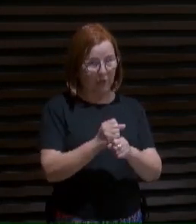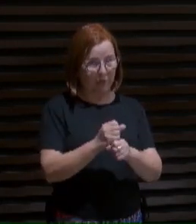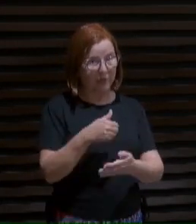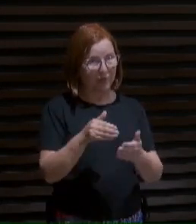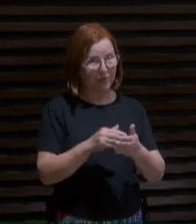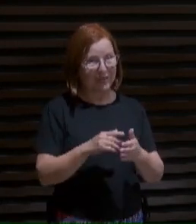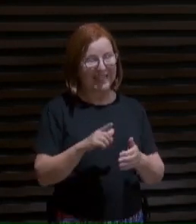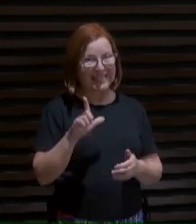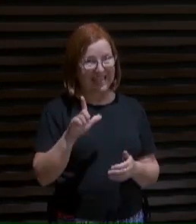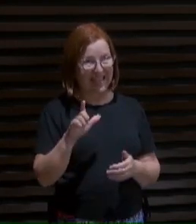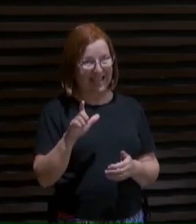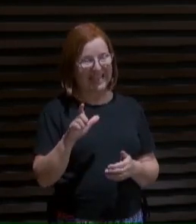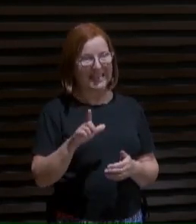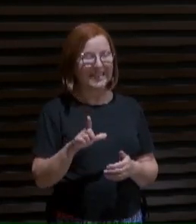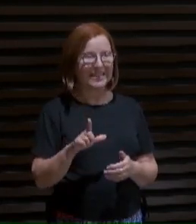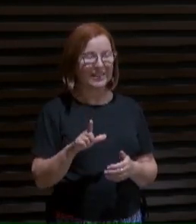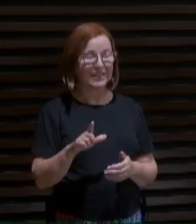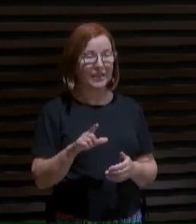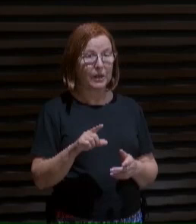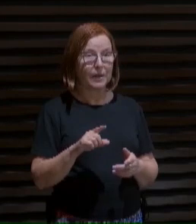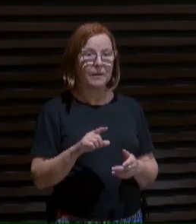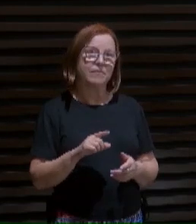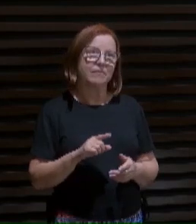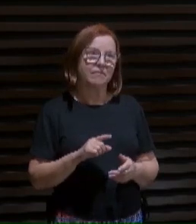texto apontam para a perfeição.